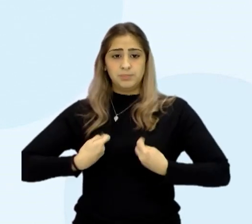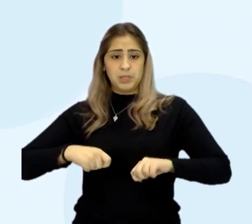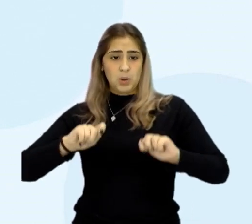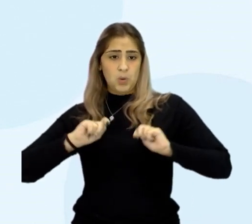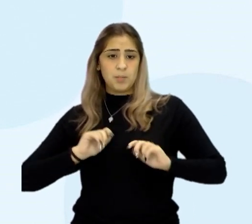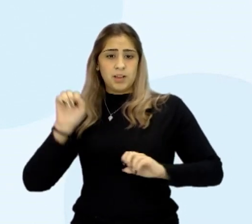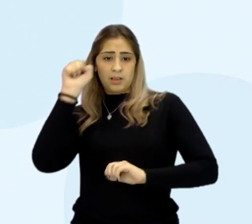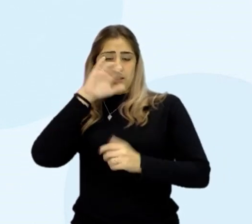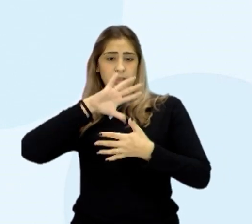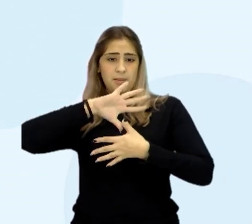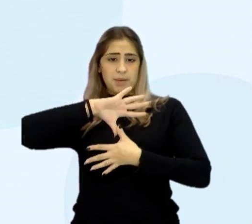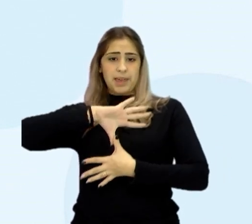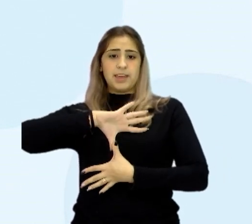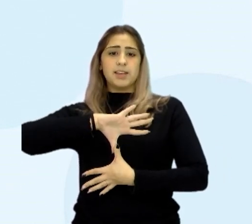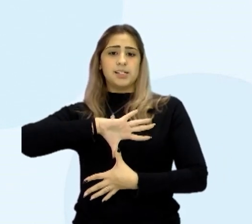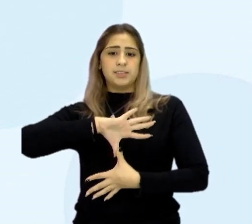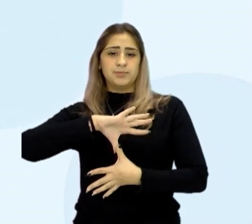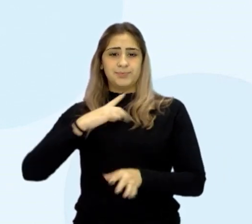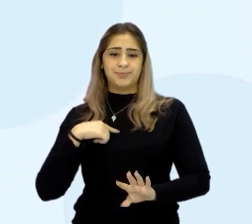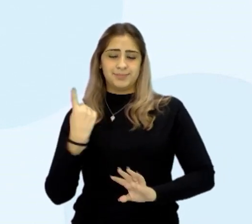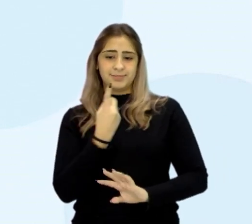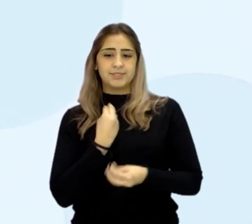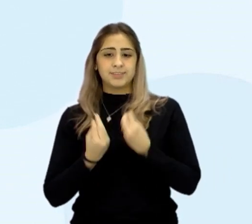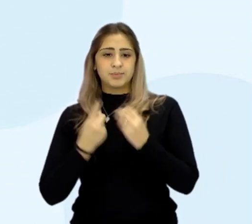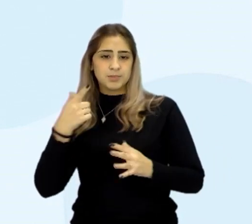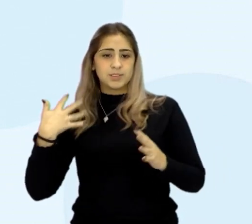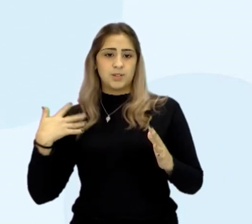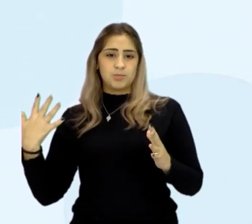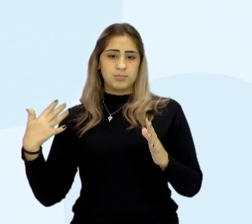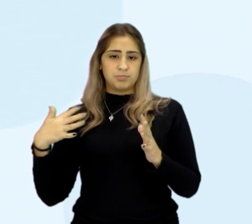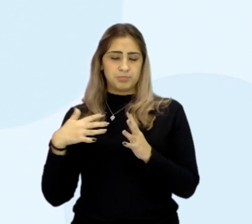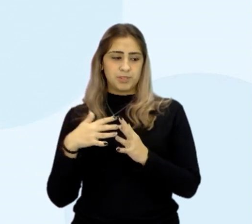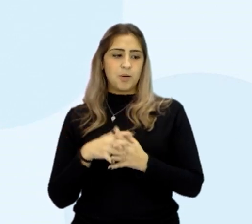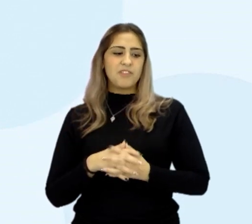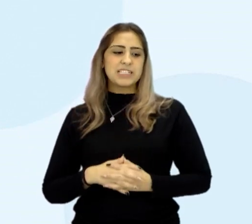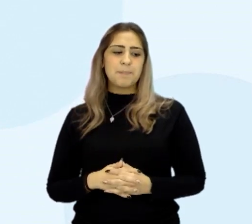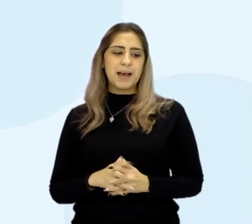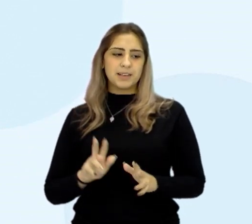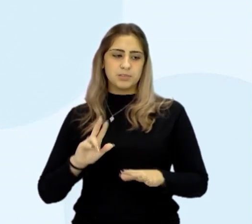econômicas na América Latina, assim como seus impactos sociais